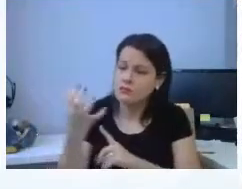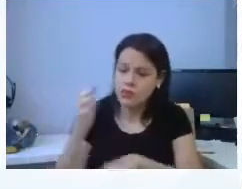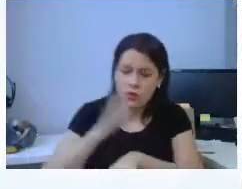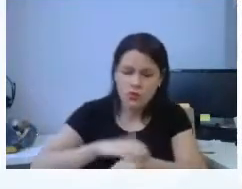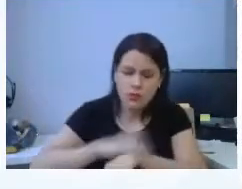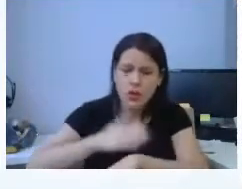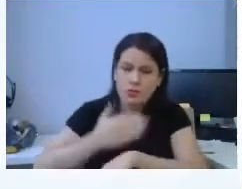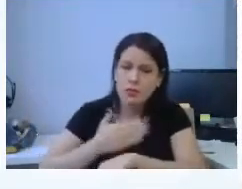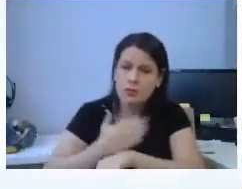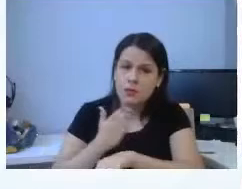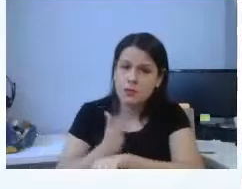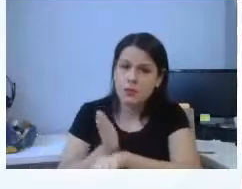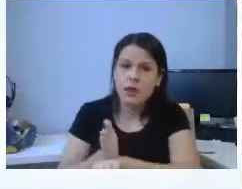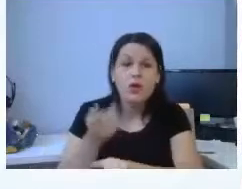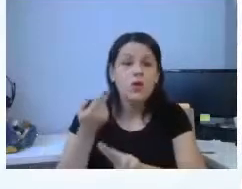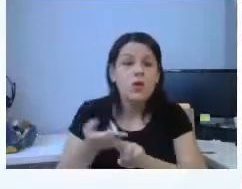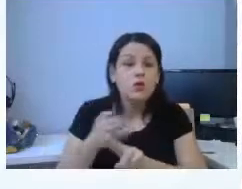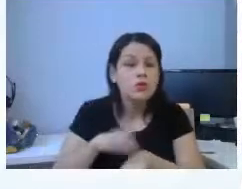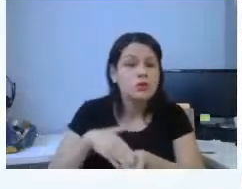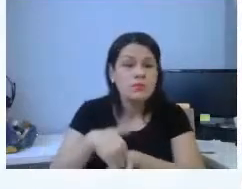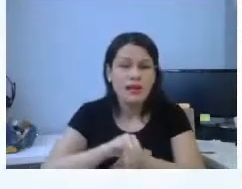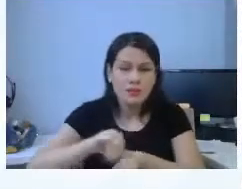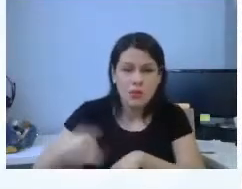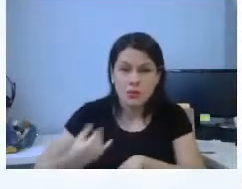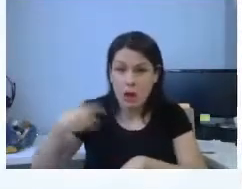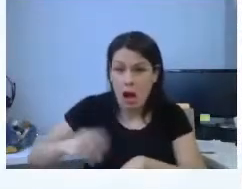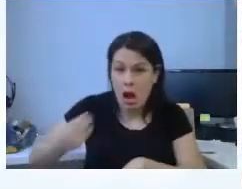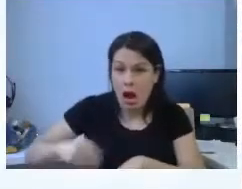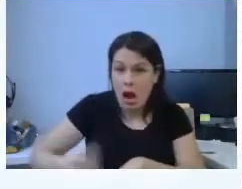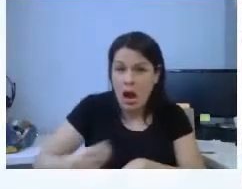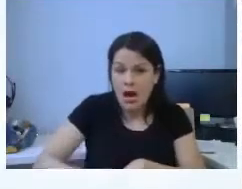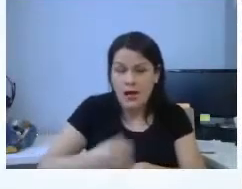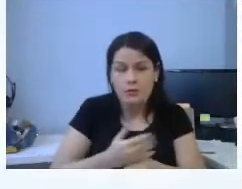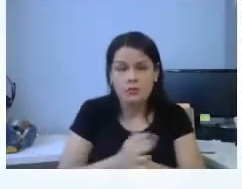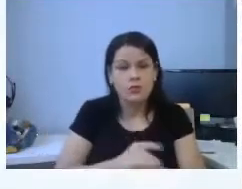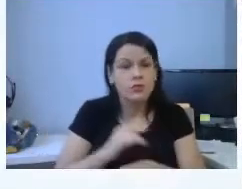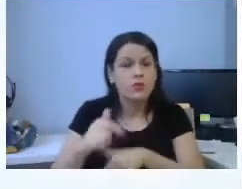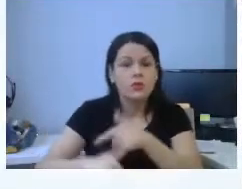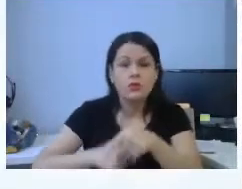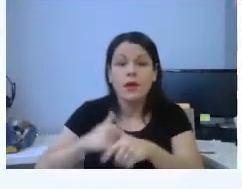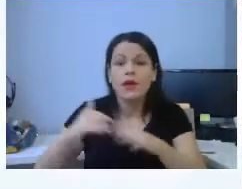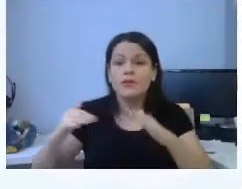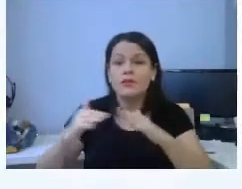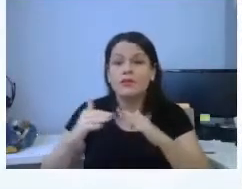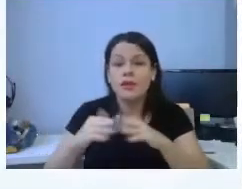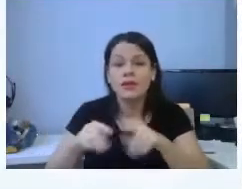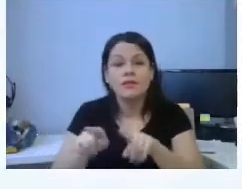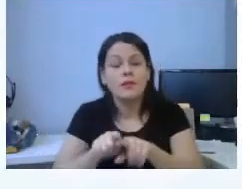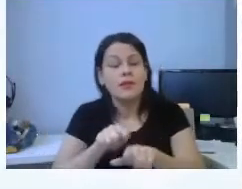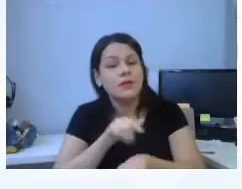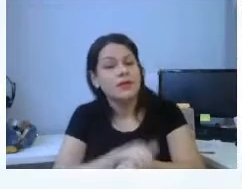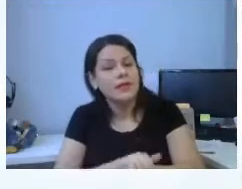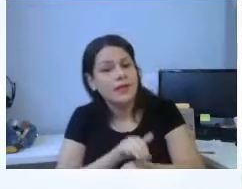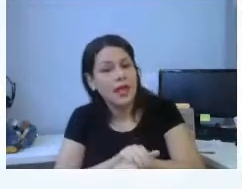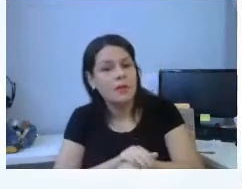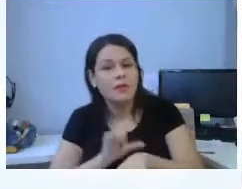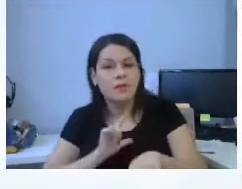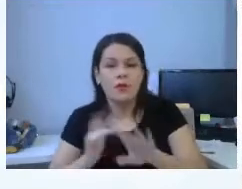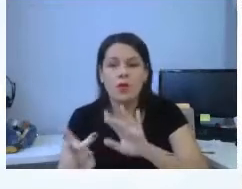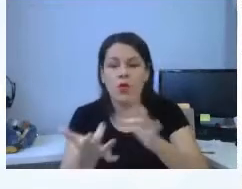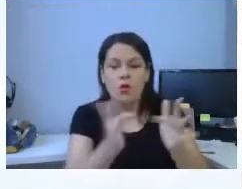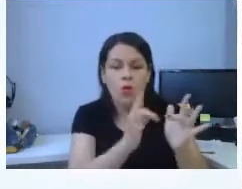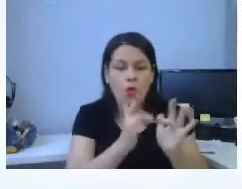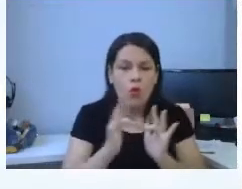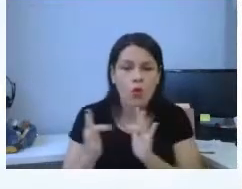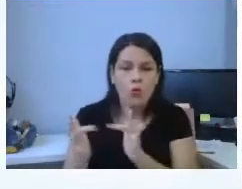tempo, o uso exagerado do tempo, né, e o convívio, lógico, com outras pessoas que estão ali, que você tem que